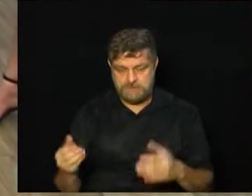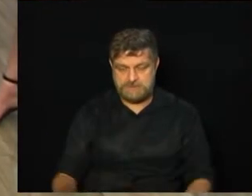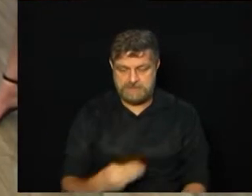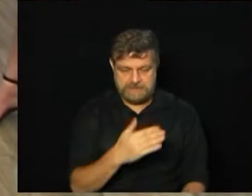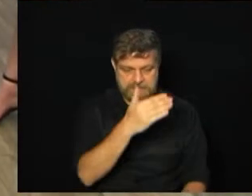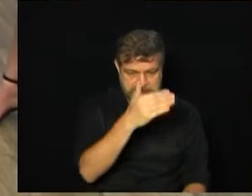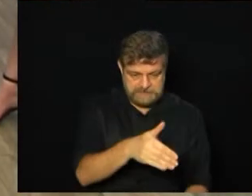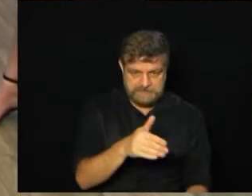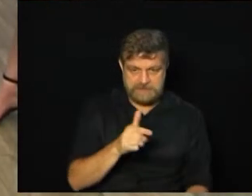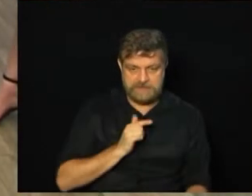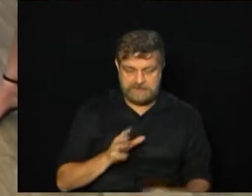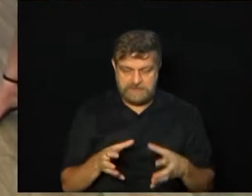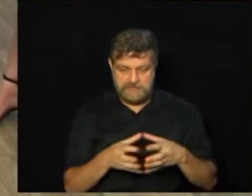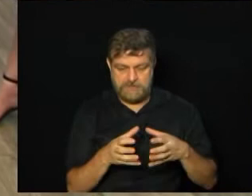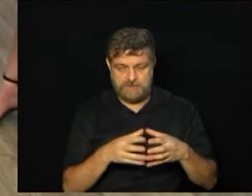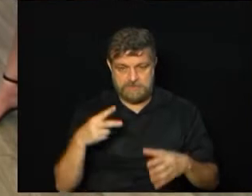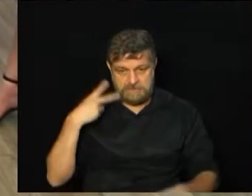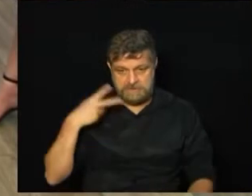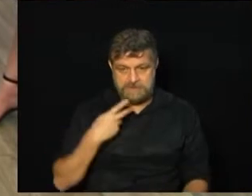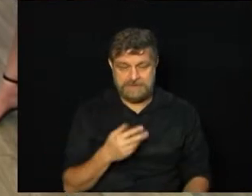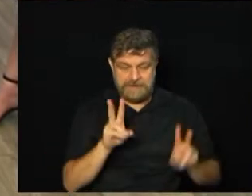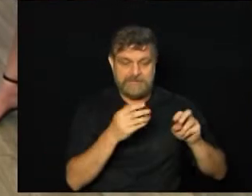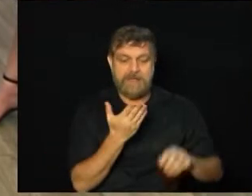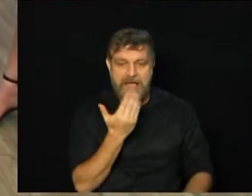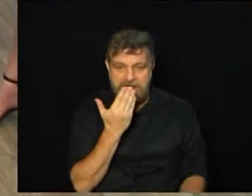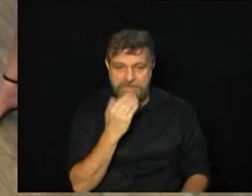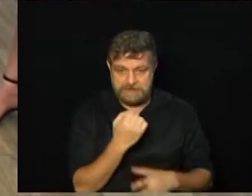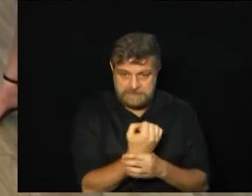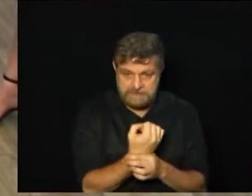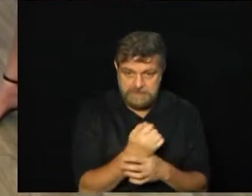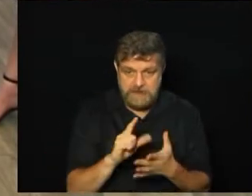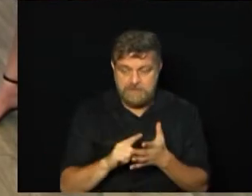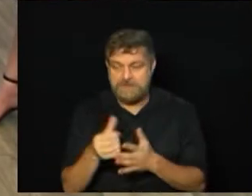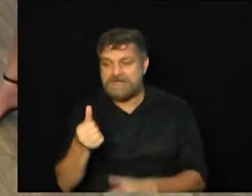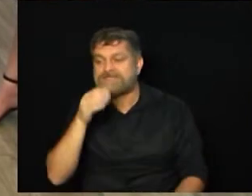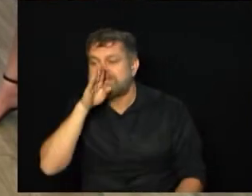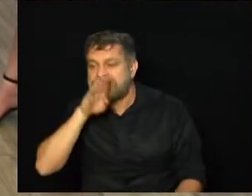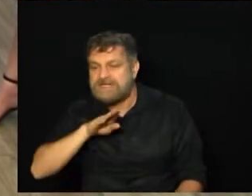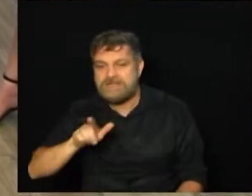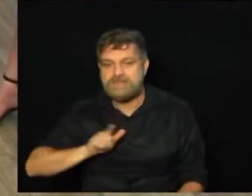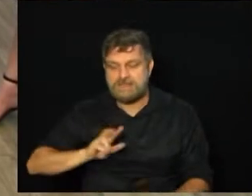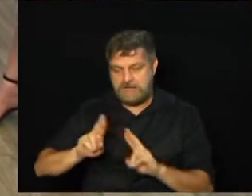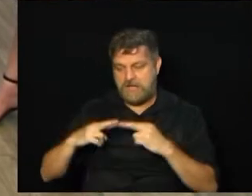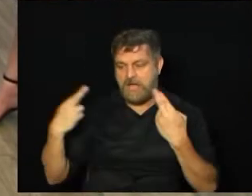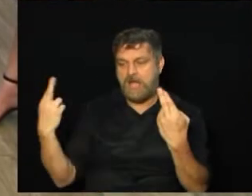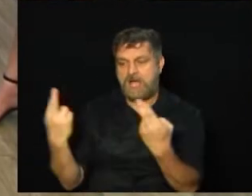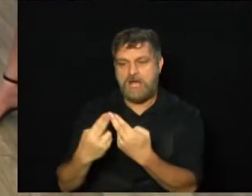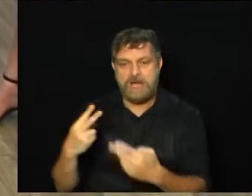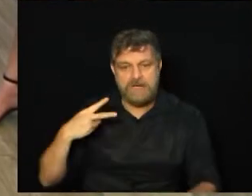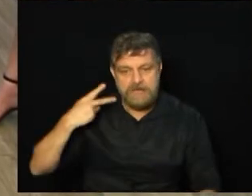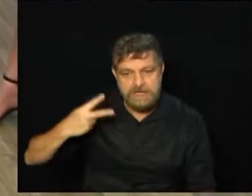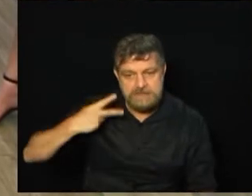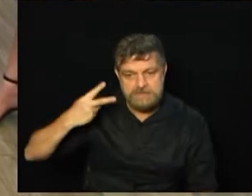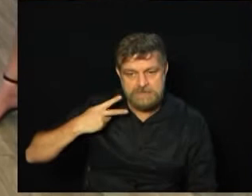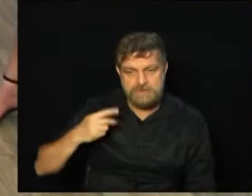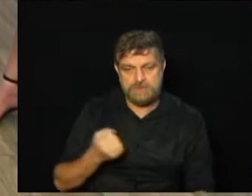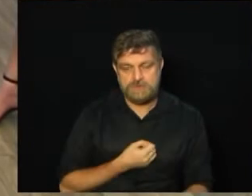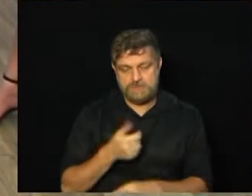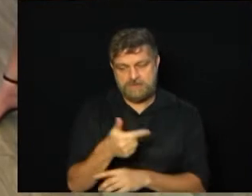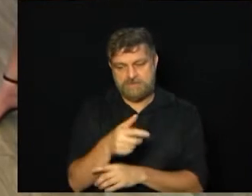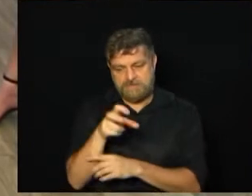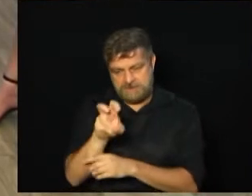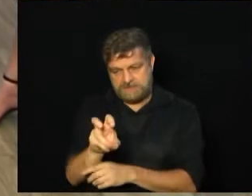3h30 está a Frente Parlamentar da Segurança Alimentar e, posteriormente, às 6 horas da tarde, você acompanha a